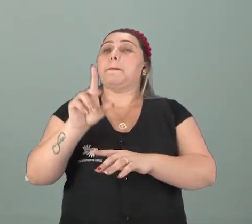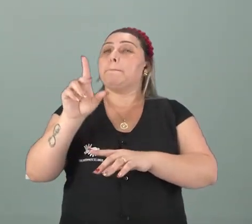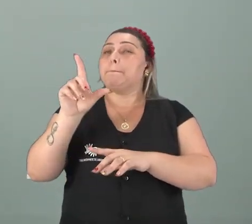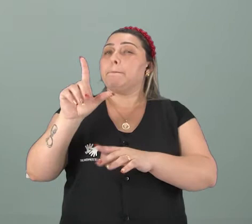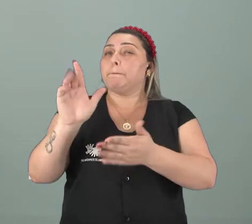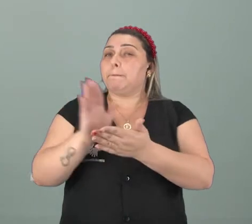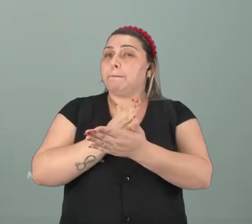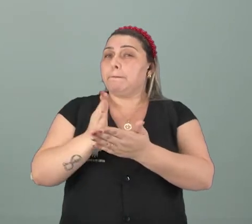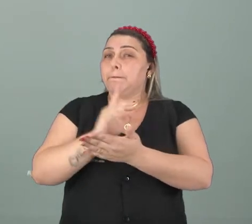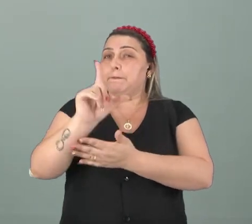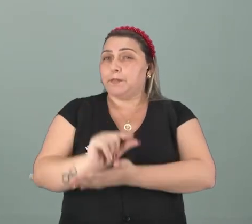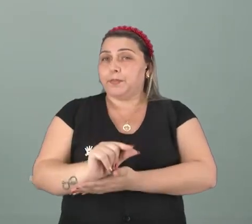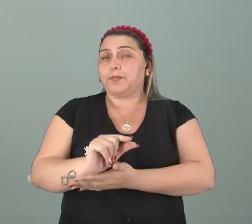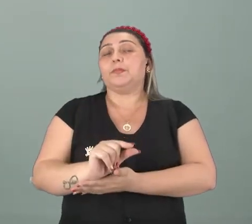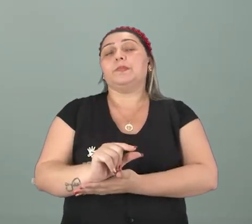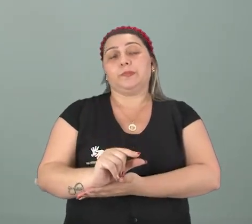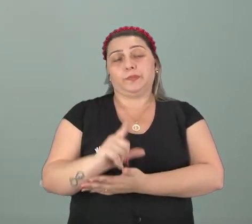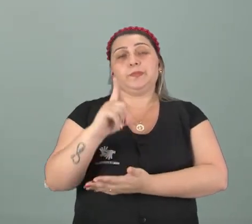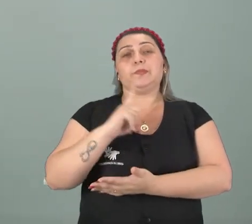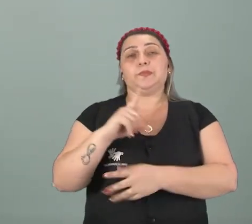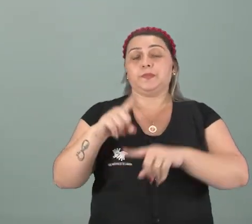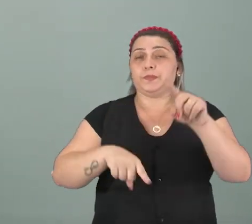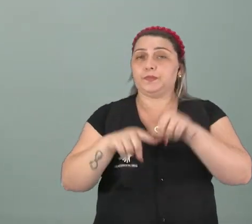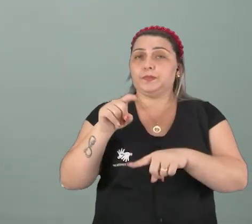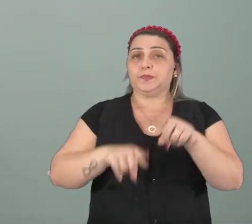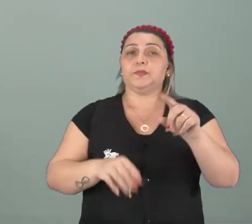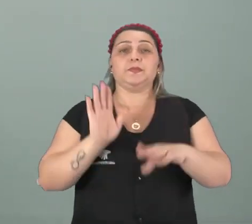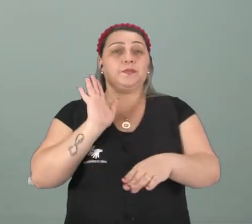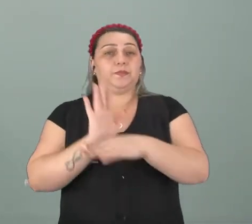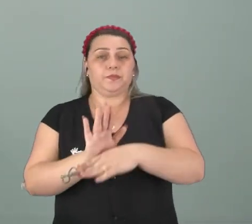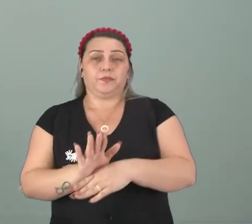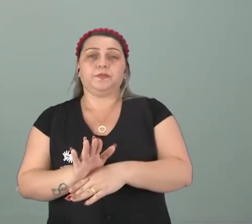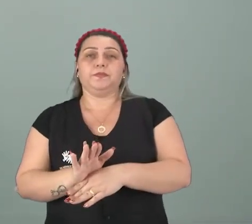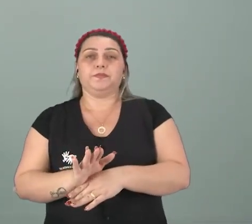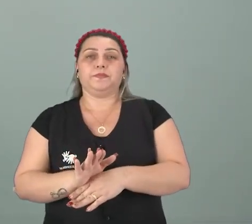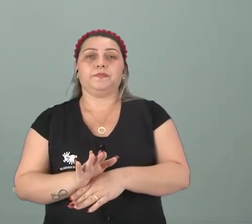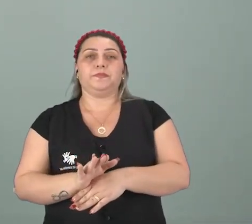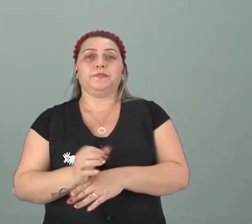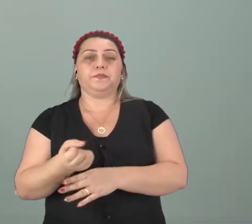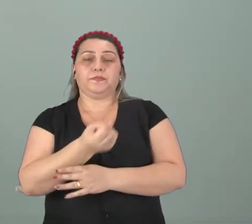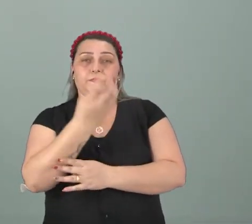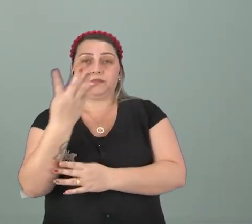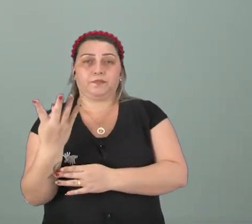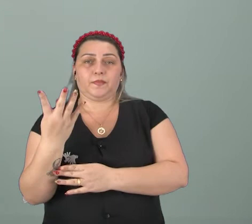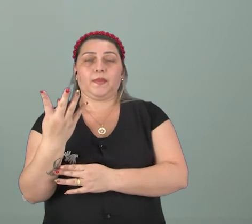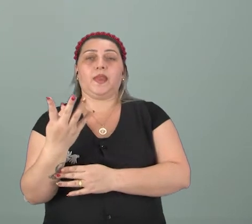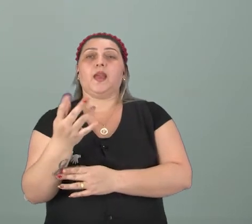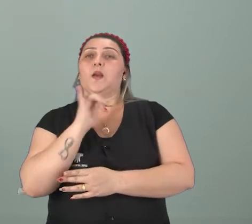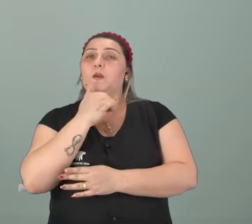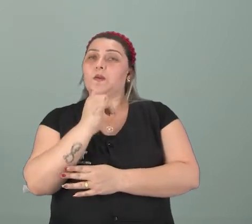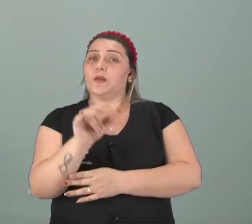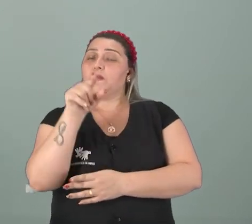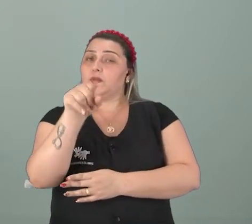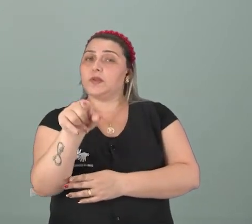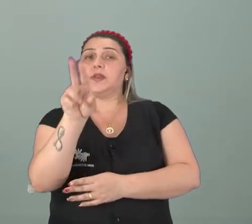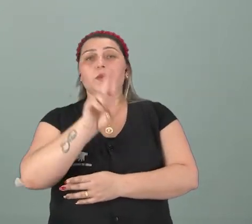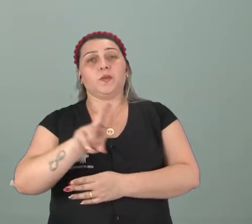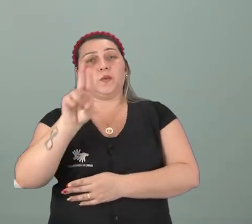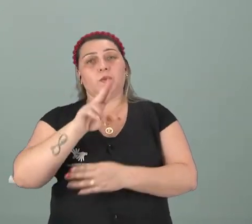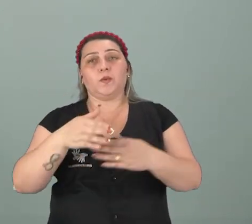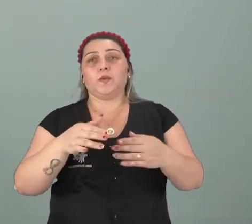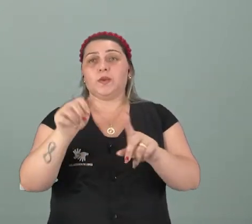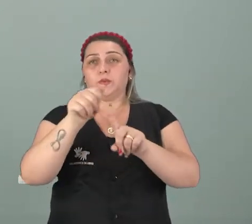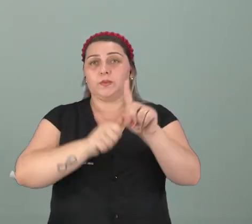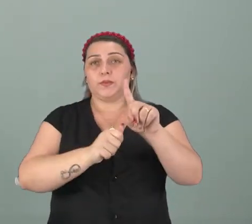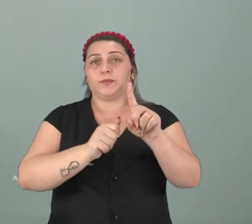menos vezes, né? Então, ter essa ferramenta à disposição ajuda muito a quantificar o quanto de energia elétrica você gasta ao longo